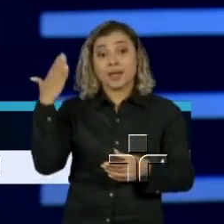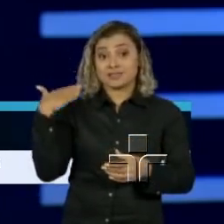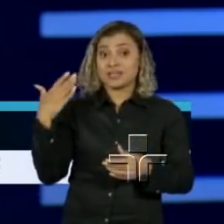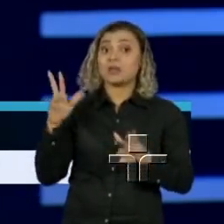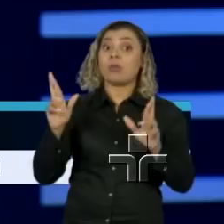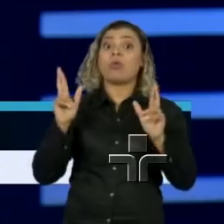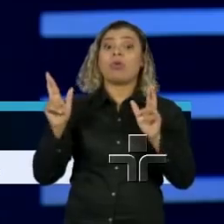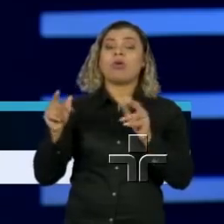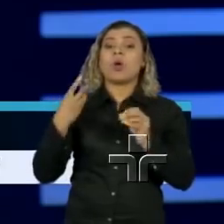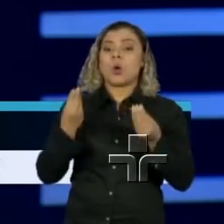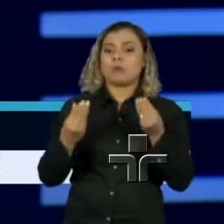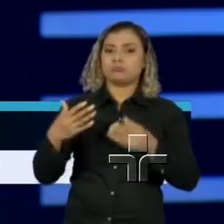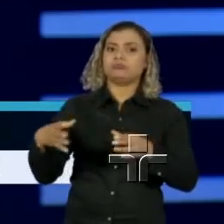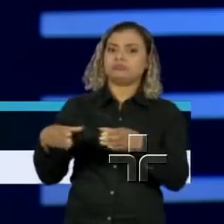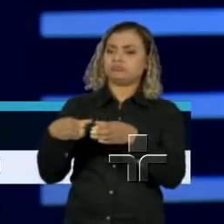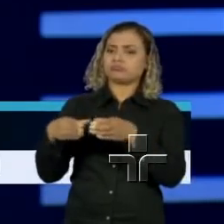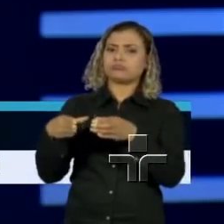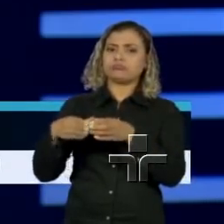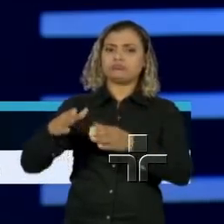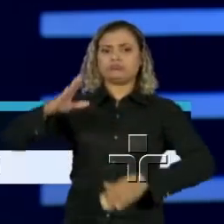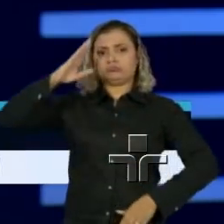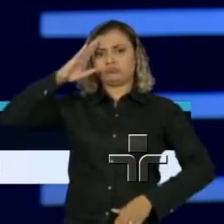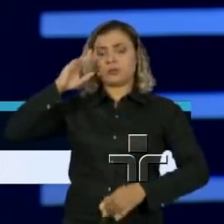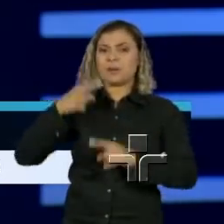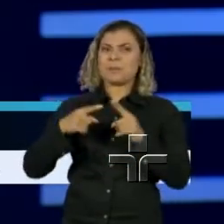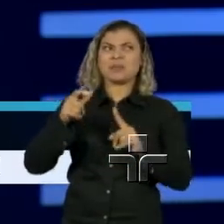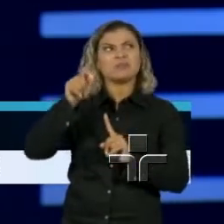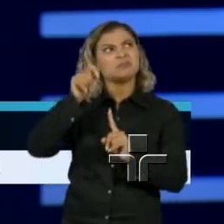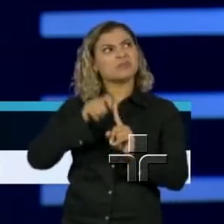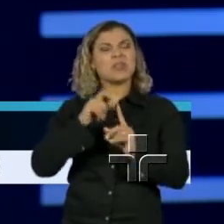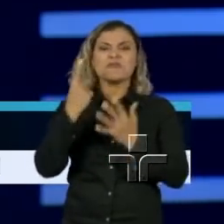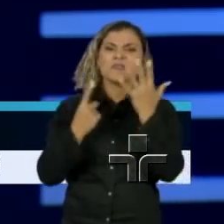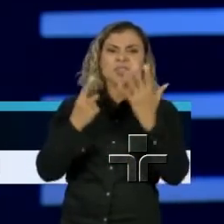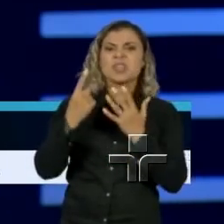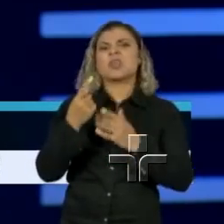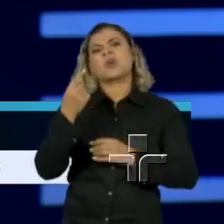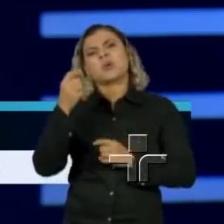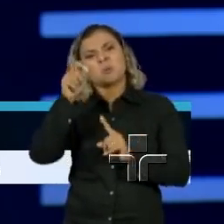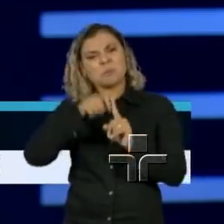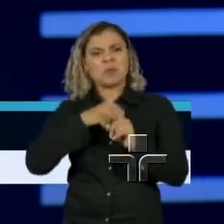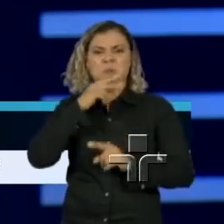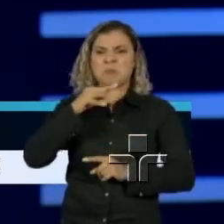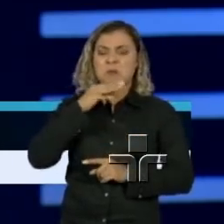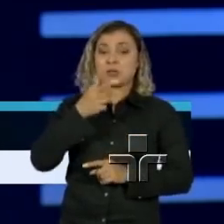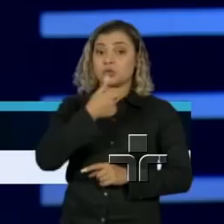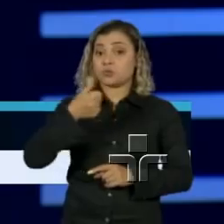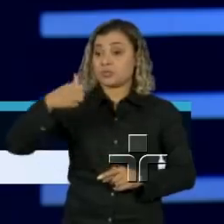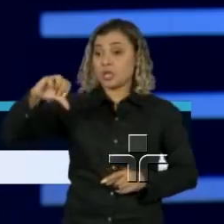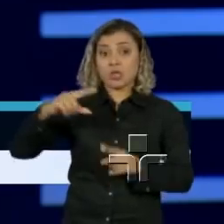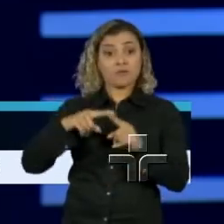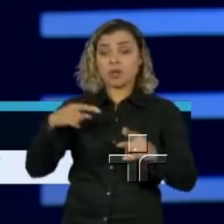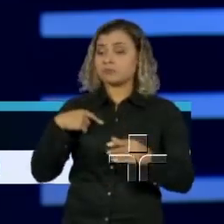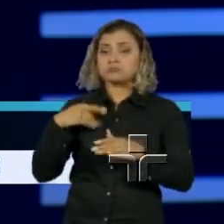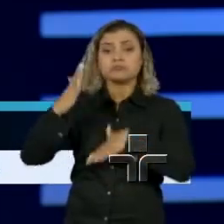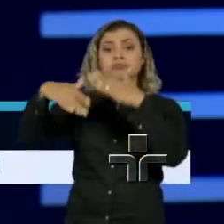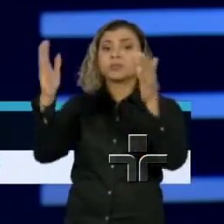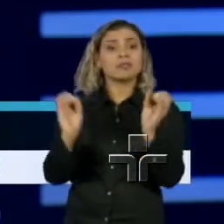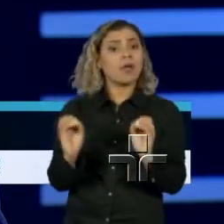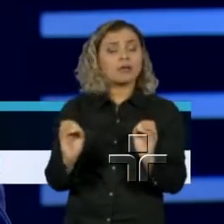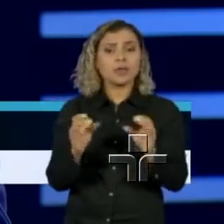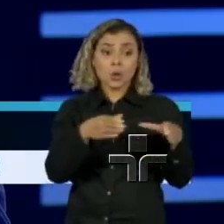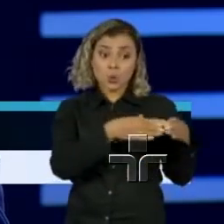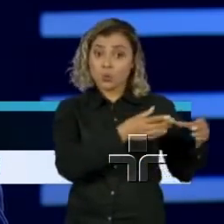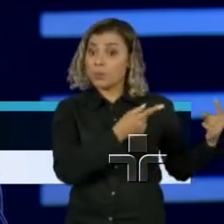alta cúpula das Forças Armadas, lá por volta de fevereiro, março de 2019, algo que acabou não ocorrendo. Por outro lado, a